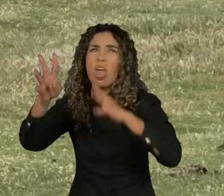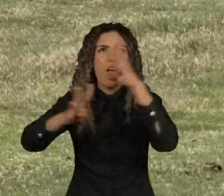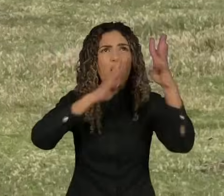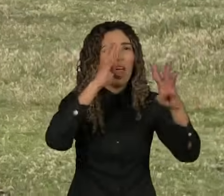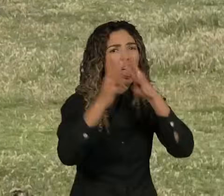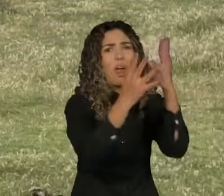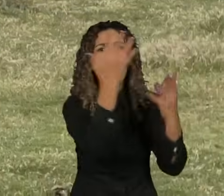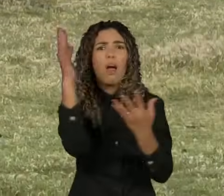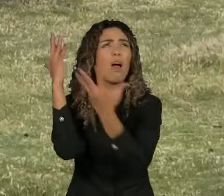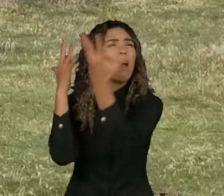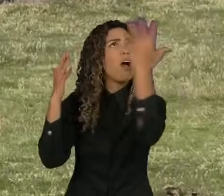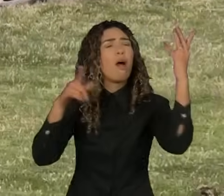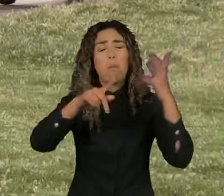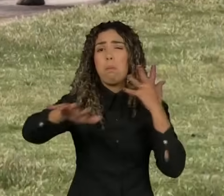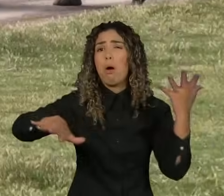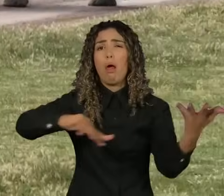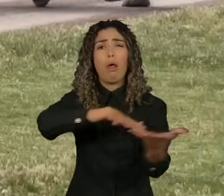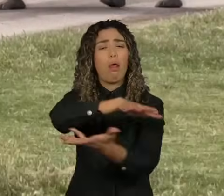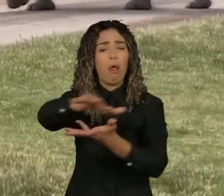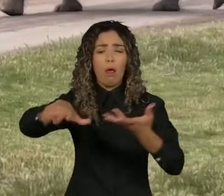Terra.